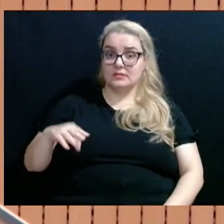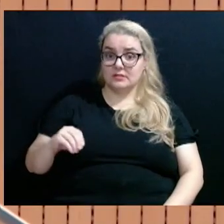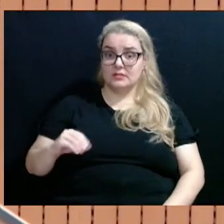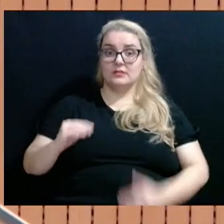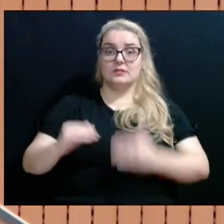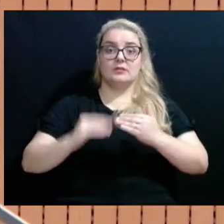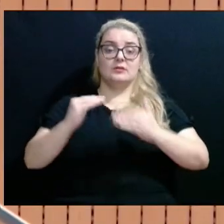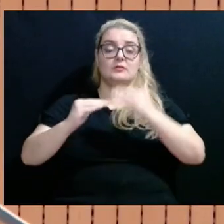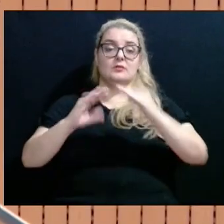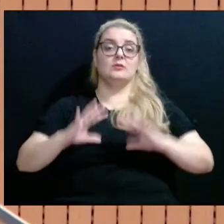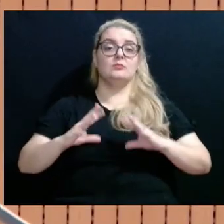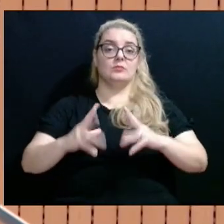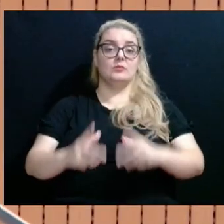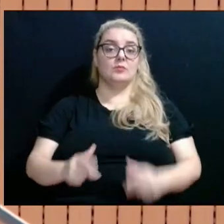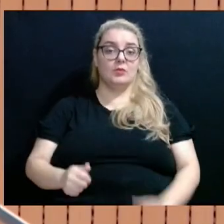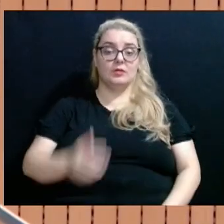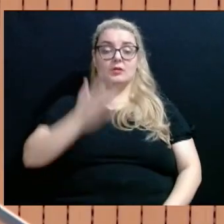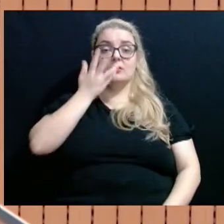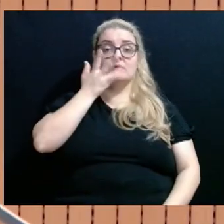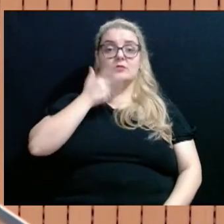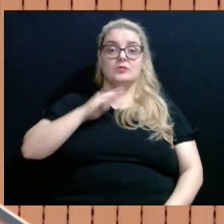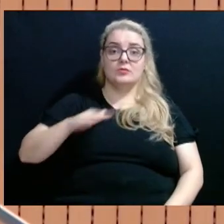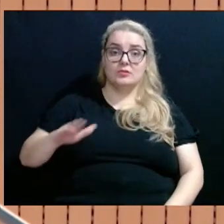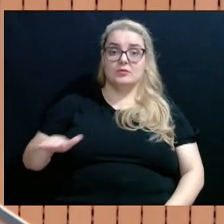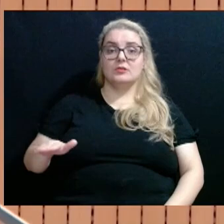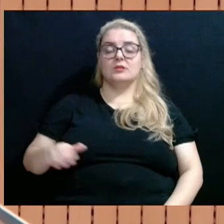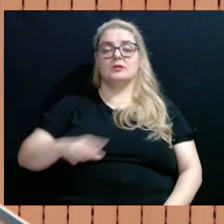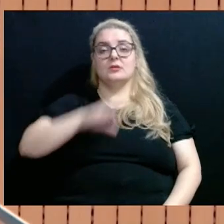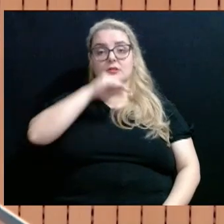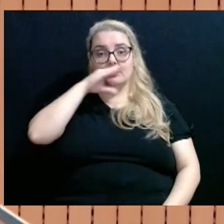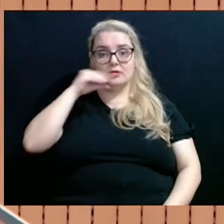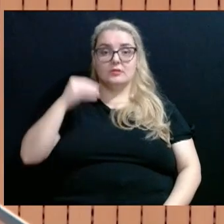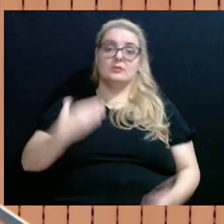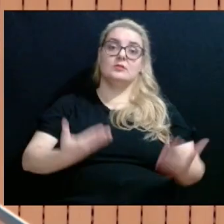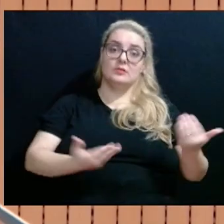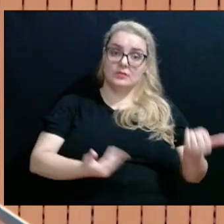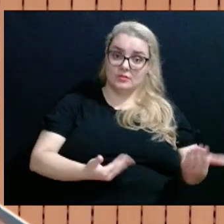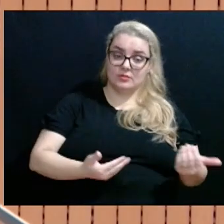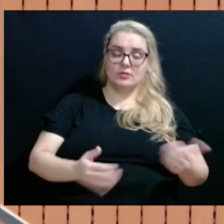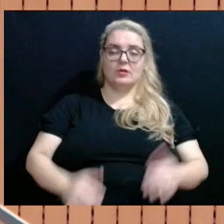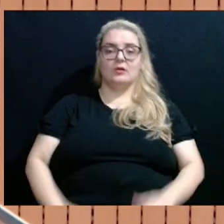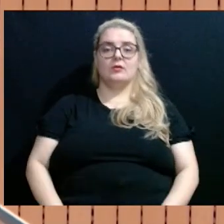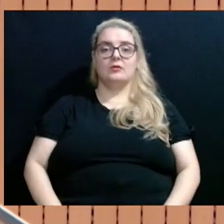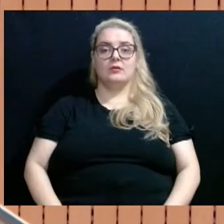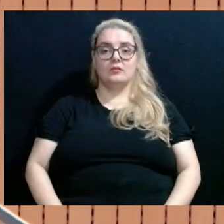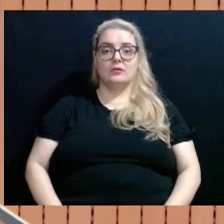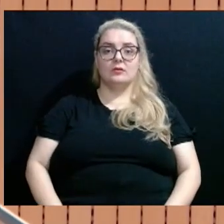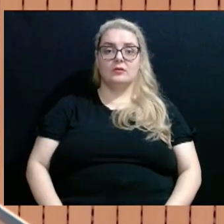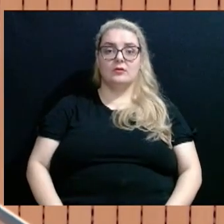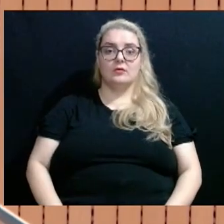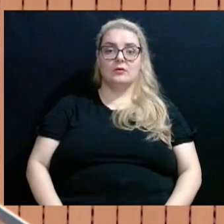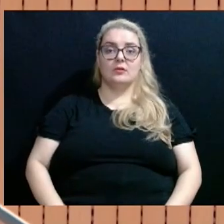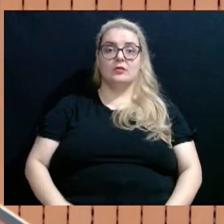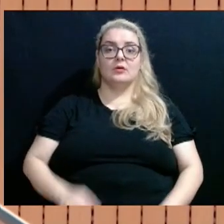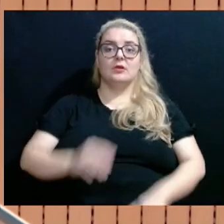integral de crianças e adolescentes e jovens, e ao cuidado dos